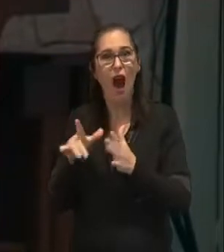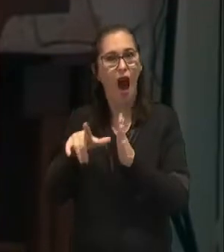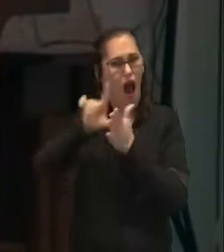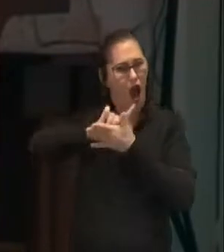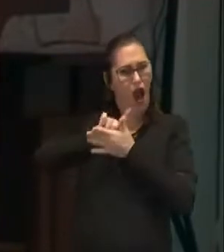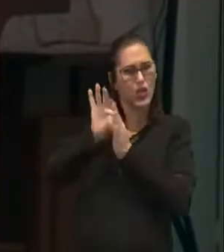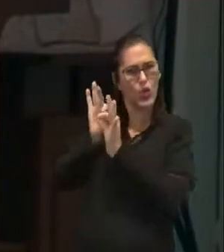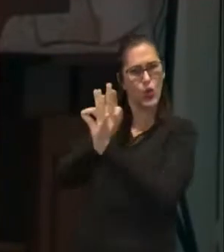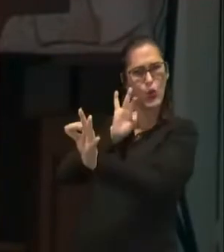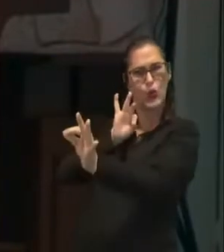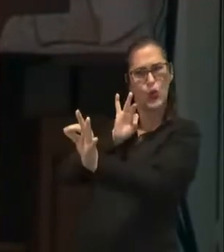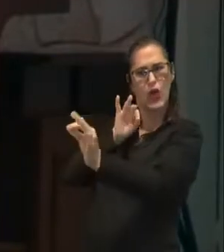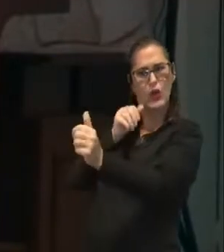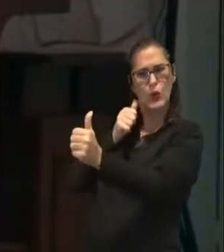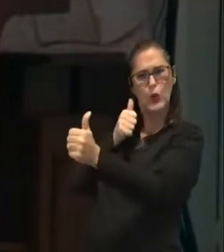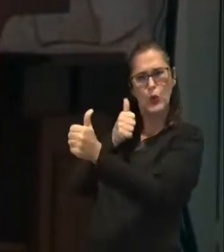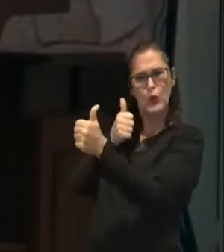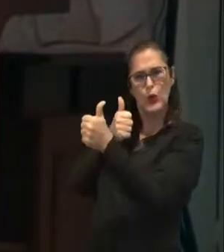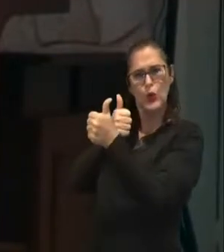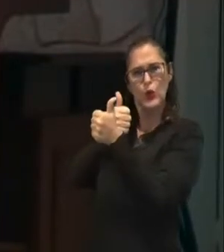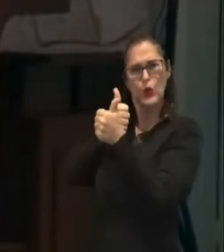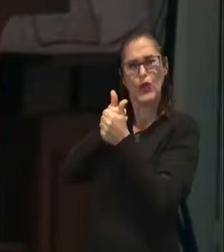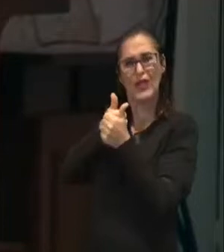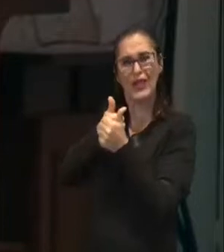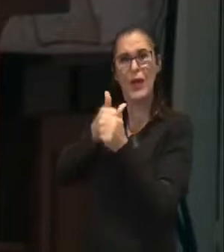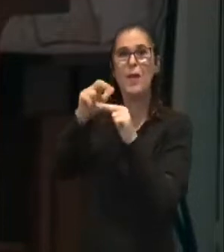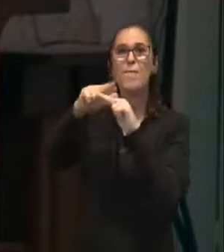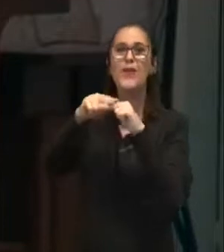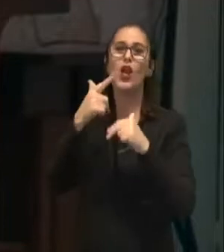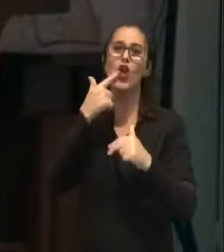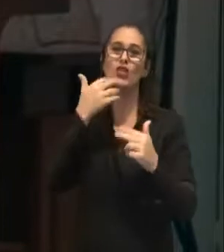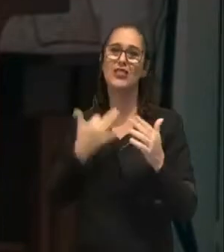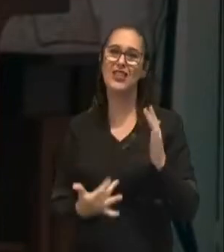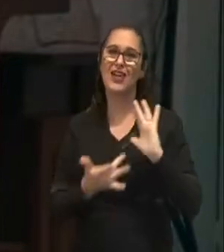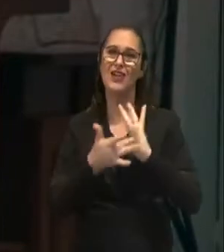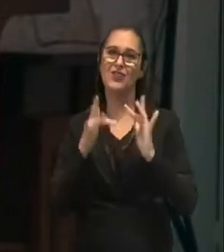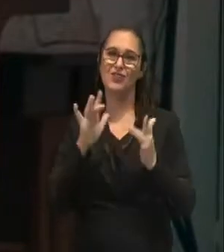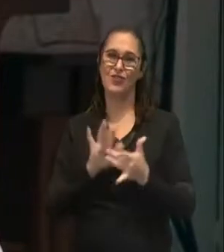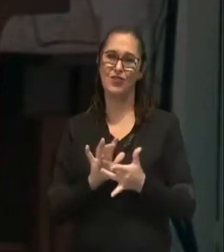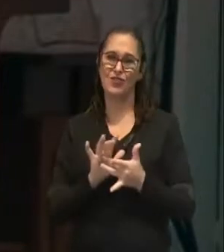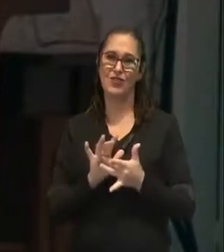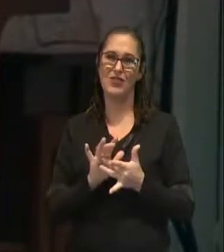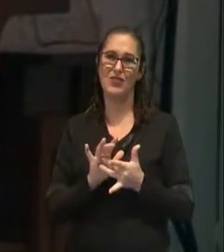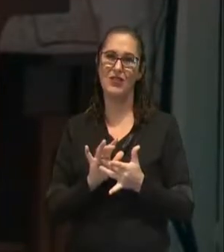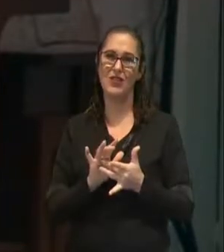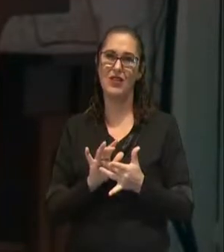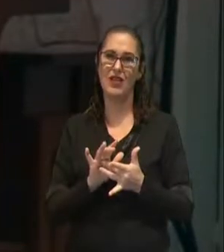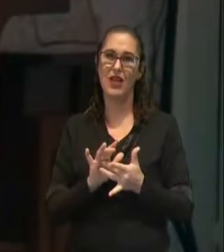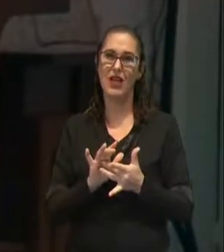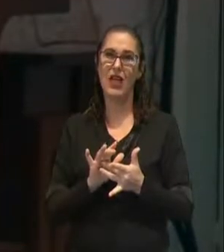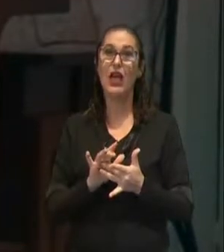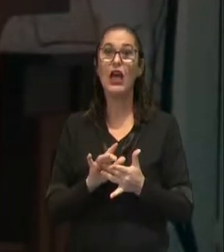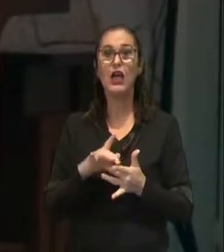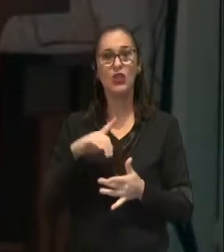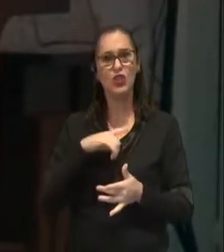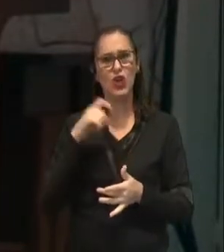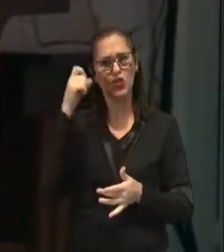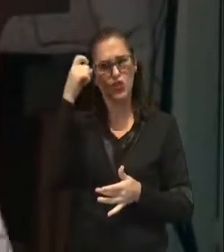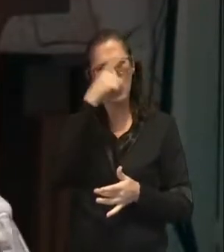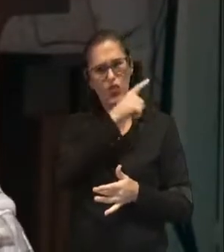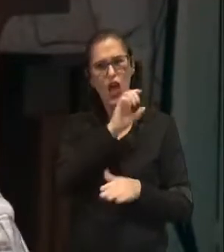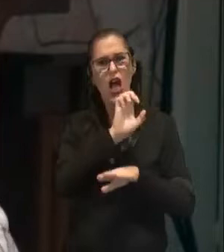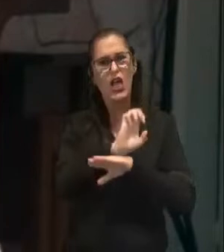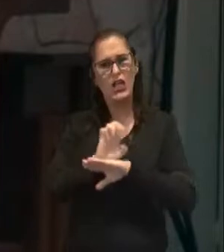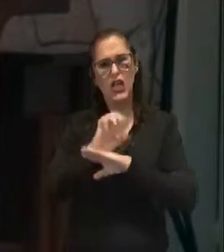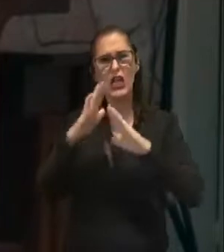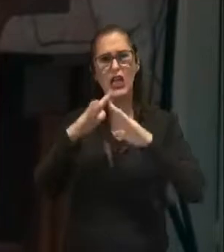fostes aproximados pelo sangue de Cristo. Havia uma dificuldade aqui na igreja de Éfeso,